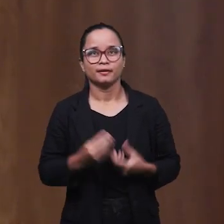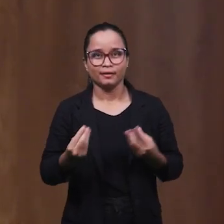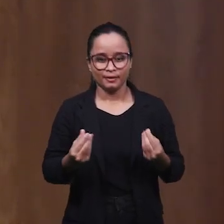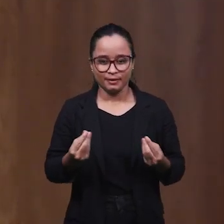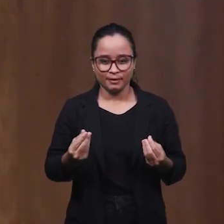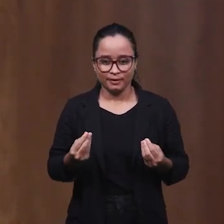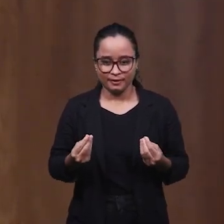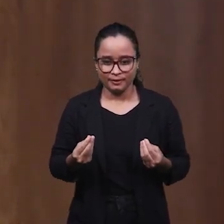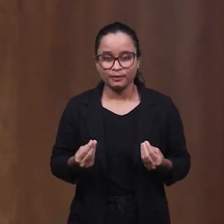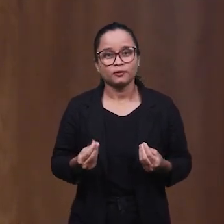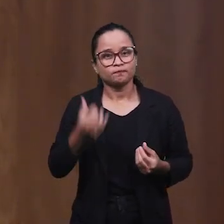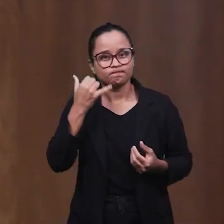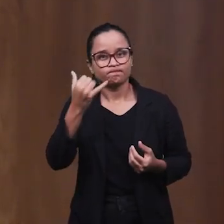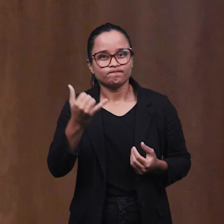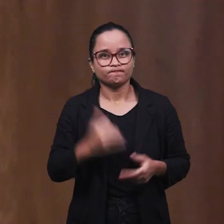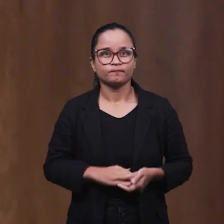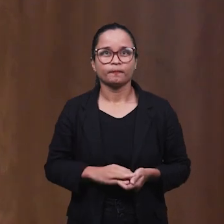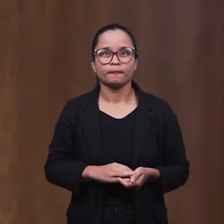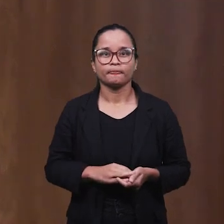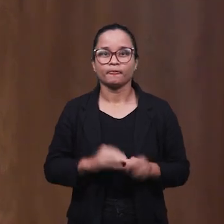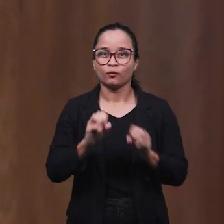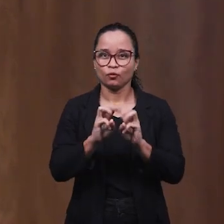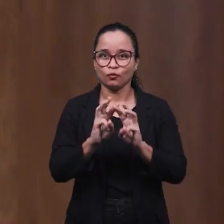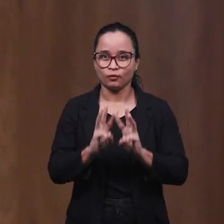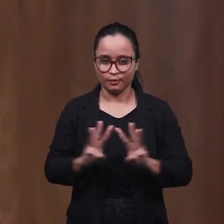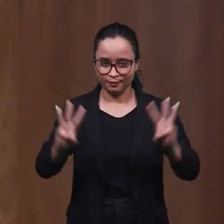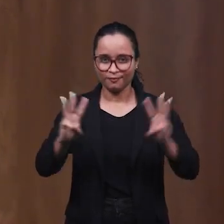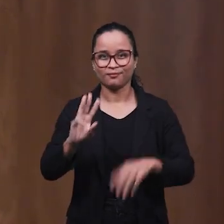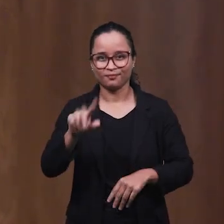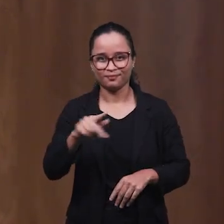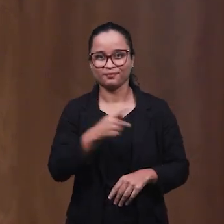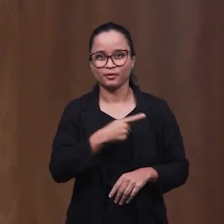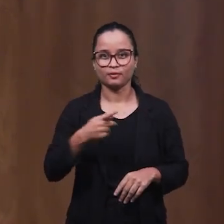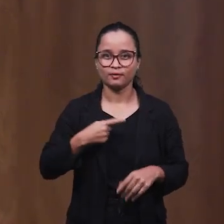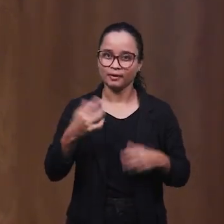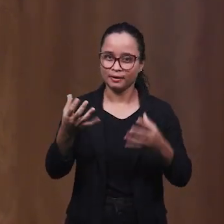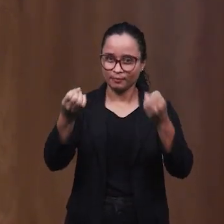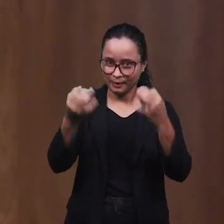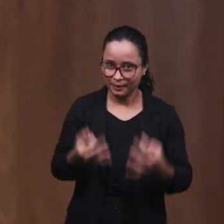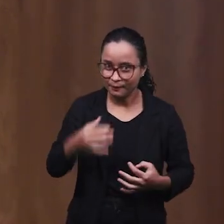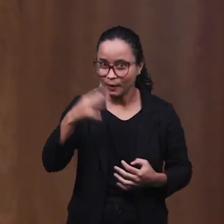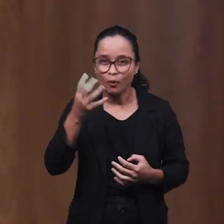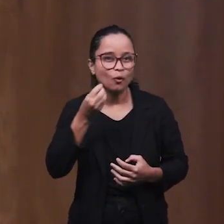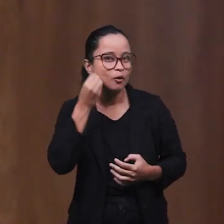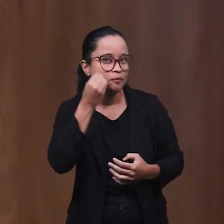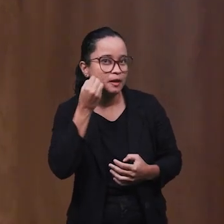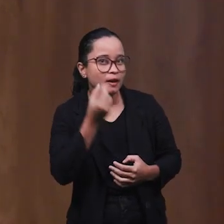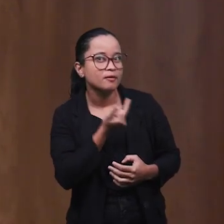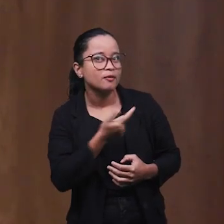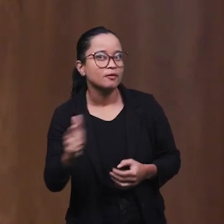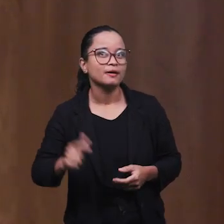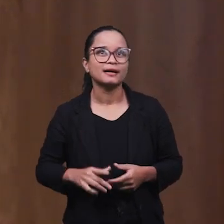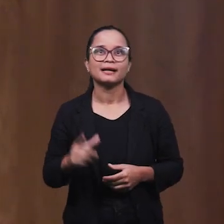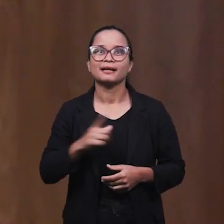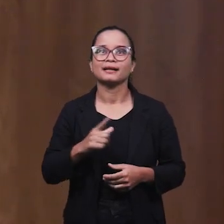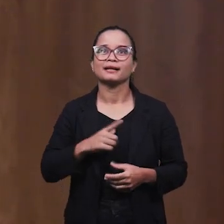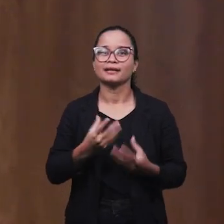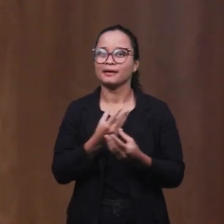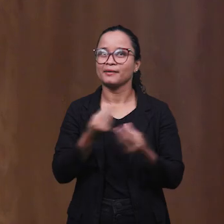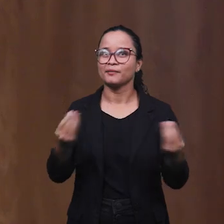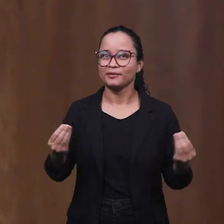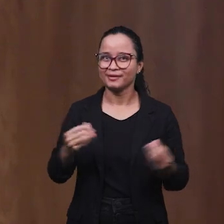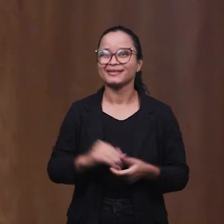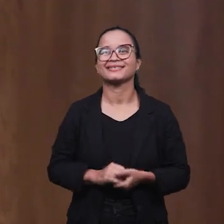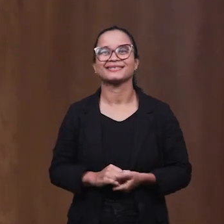dos contatos do site, né, pastor? O senhor quer contar mais alguma outra experiência? Teriam muitas a contar.